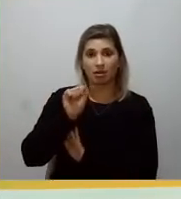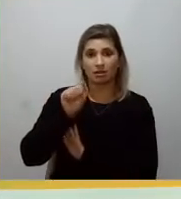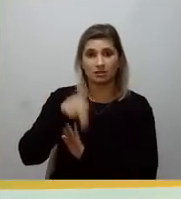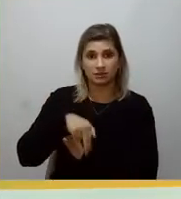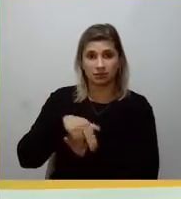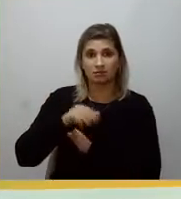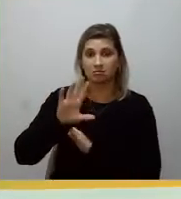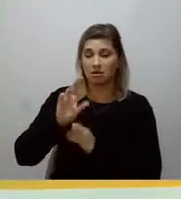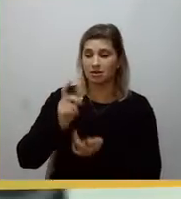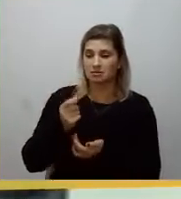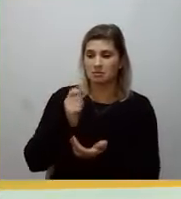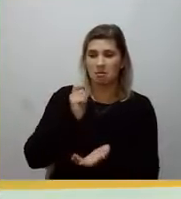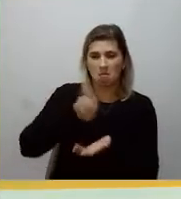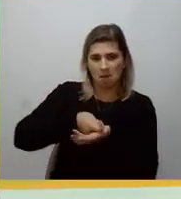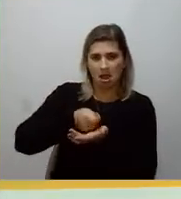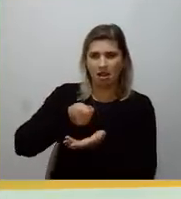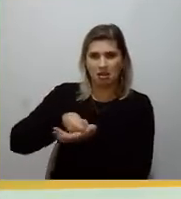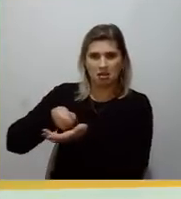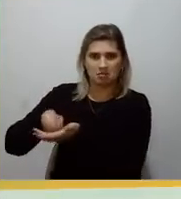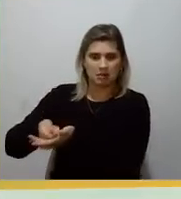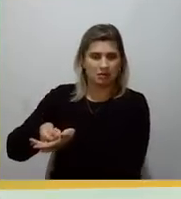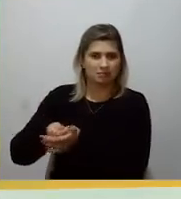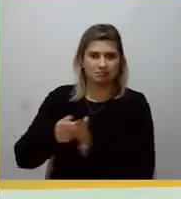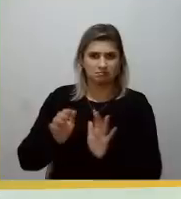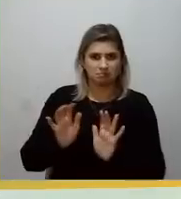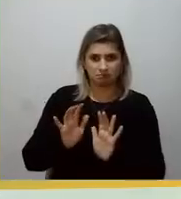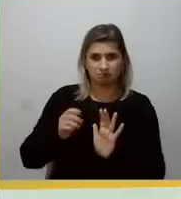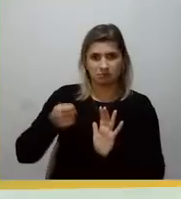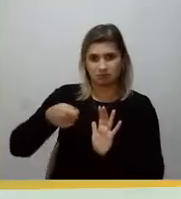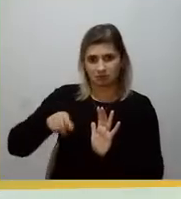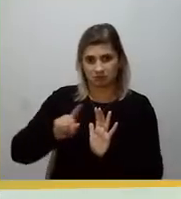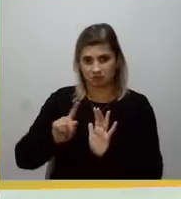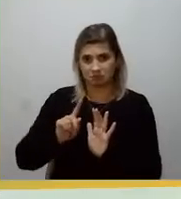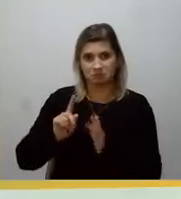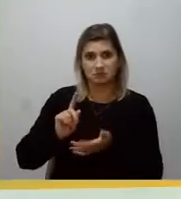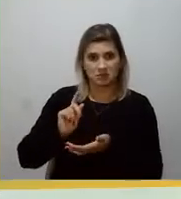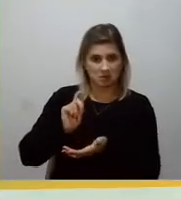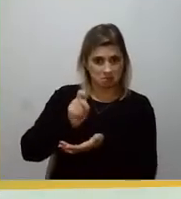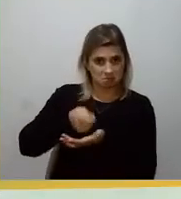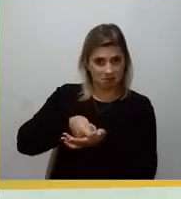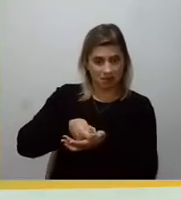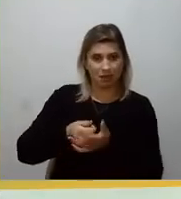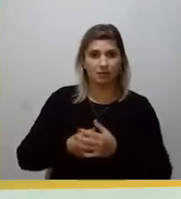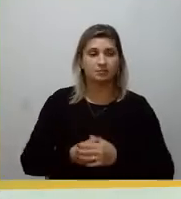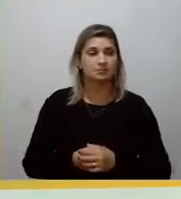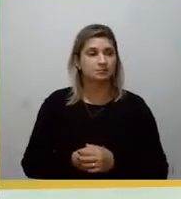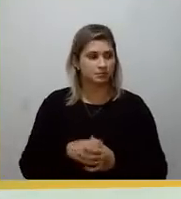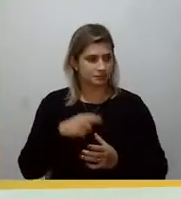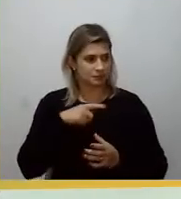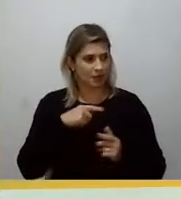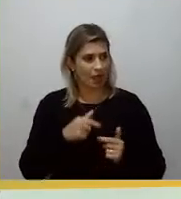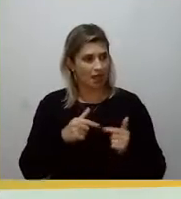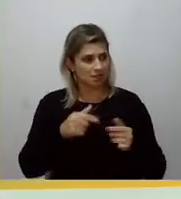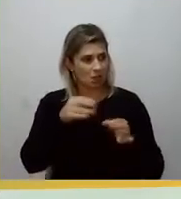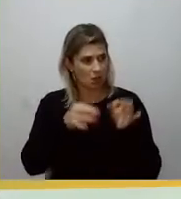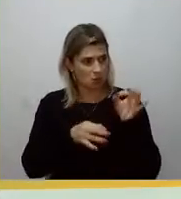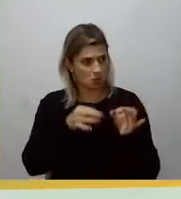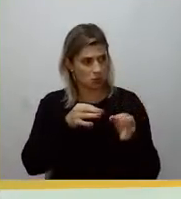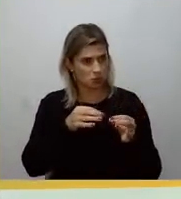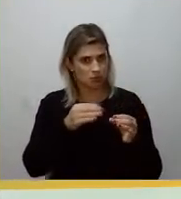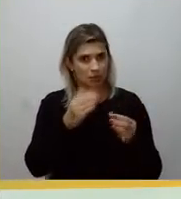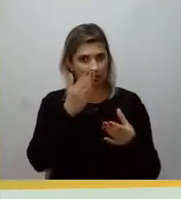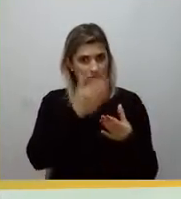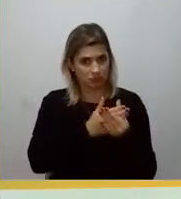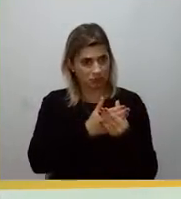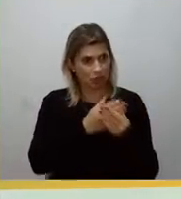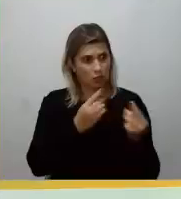remuneração da tarifa, a jurisprudência líquida e certa, o município não fica com esse passivo. Há uma ação judicial da Casam contra o município de Lages por conta